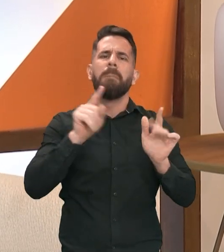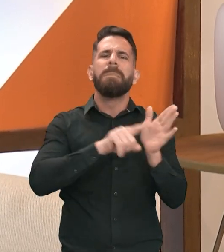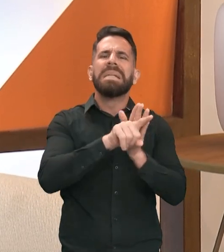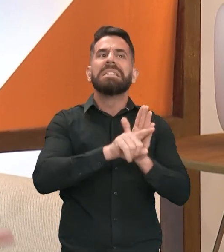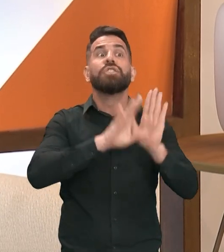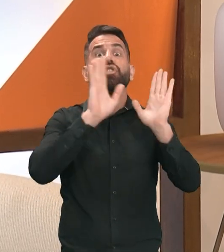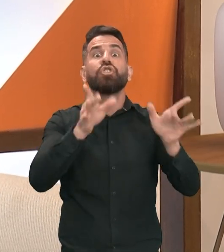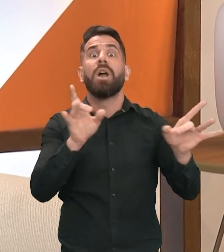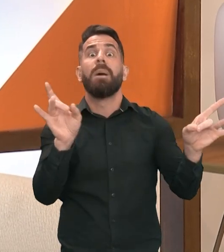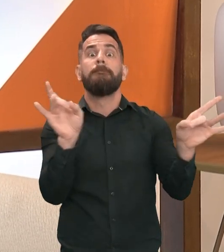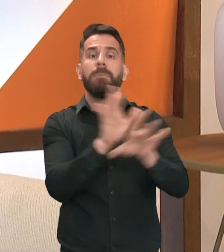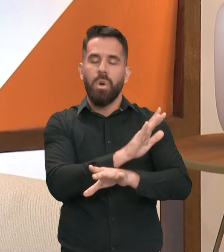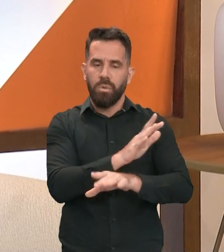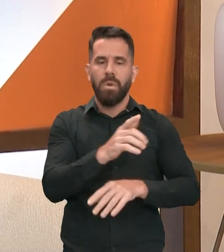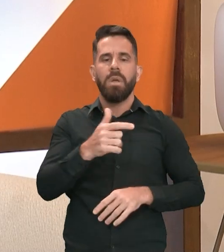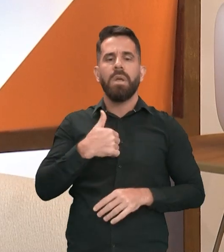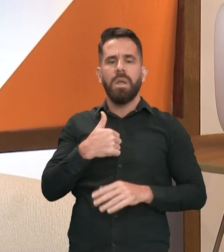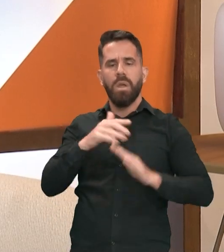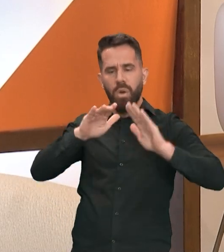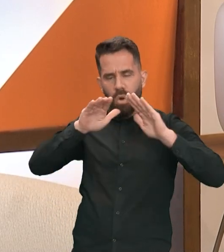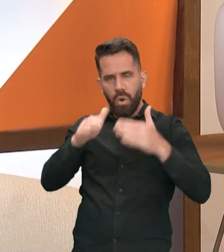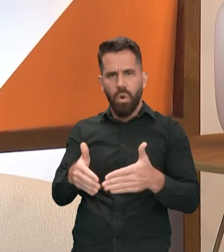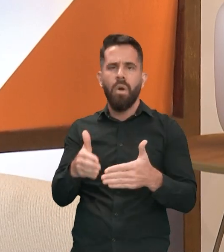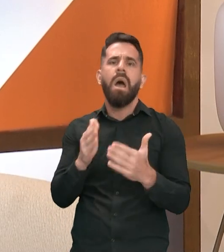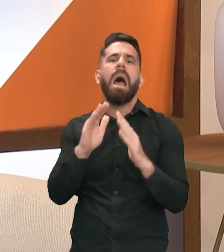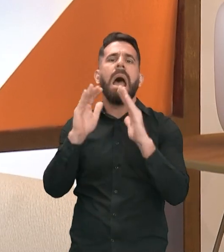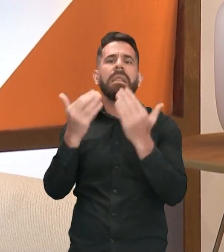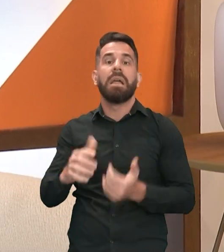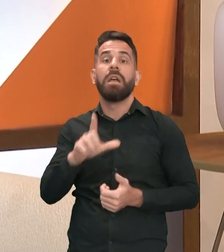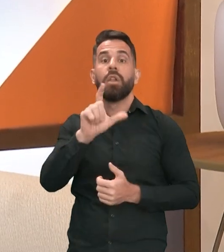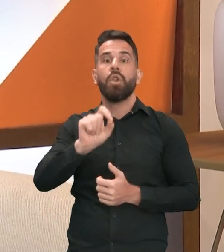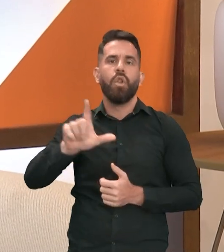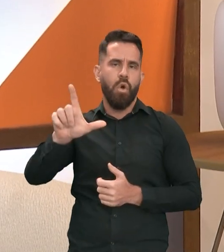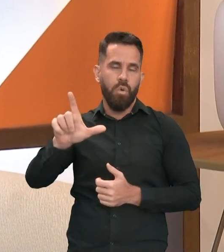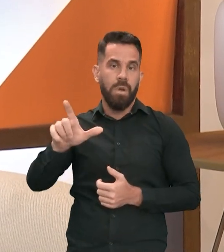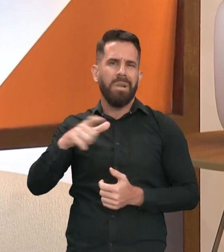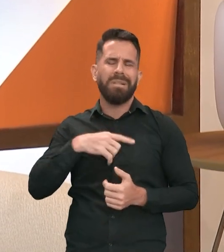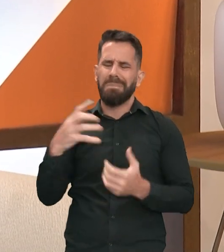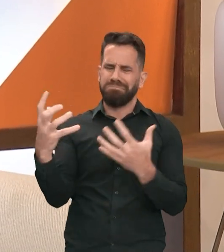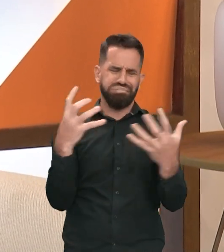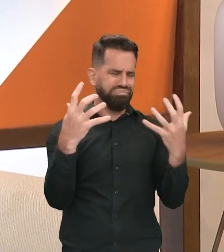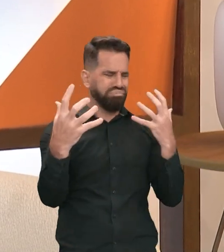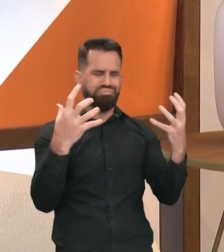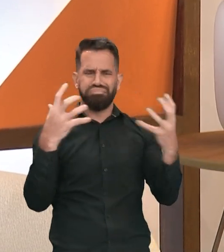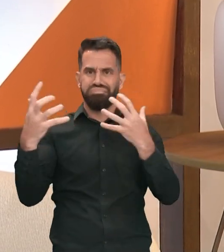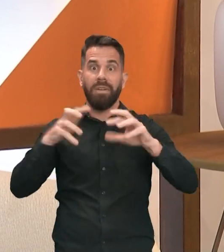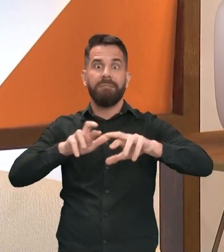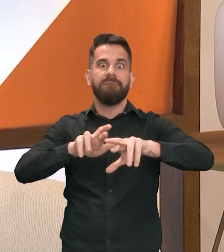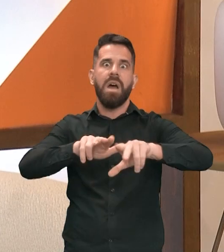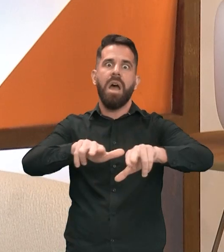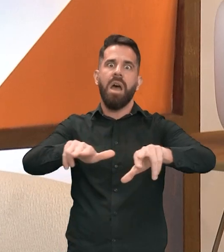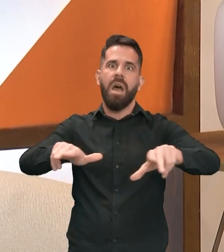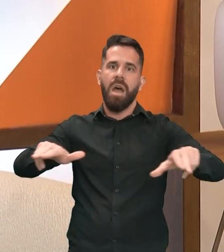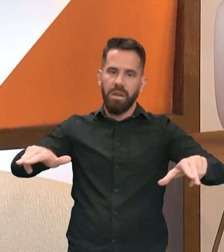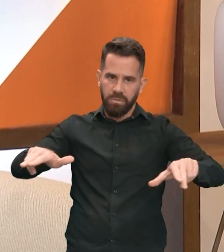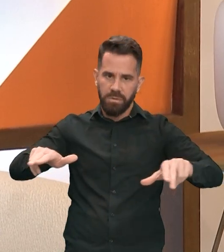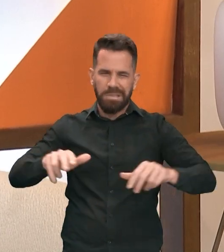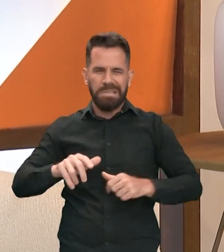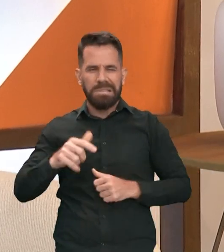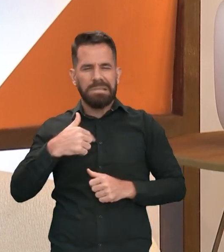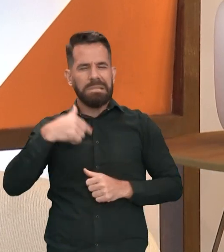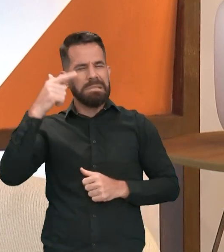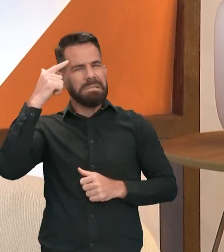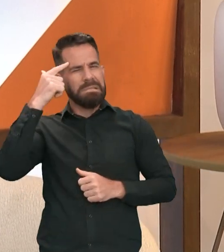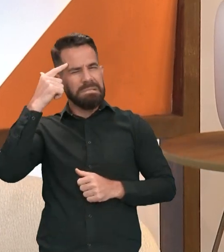assim, eu fiz uma análise com o LoL. E, por exemplo, o LoL, como tem muitos estímulos, você tem que Peraí, deixa eu falar na